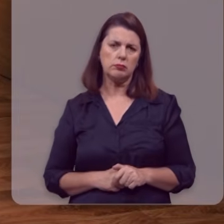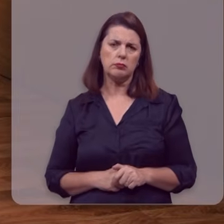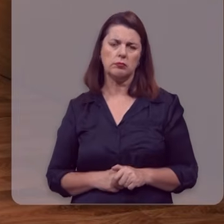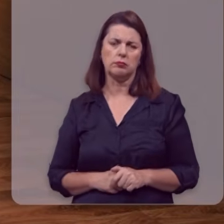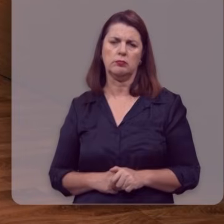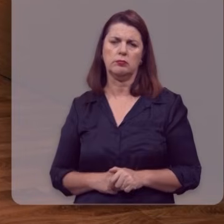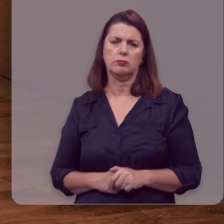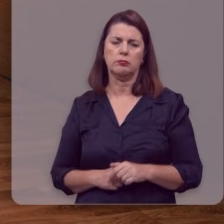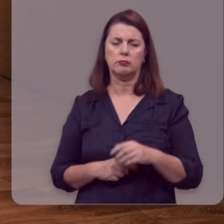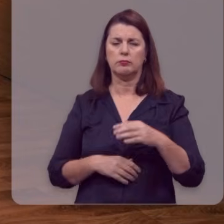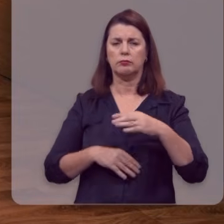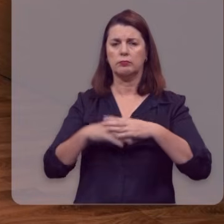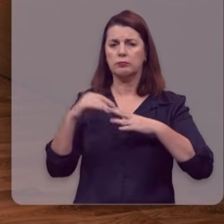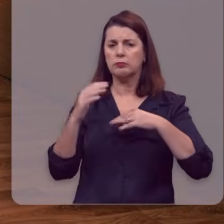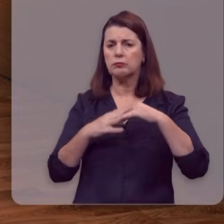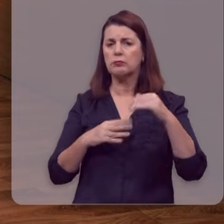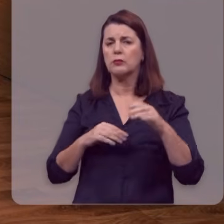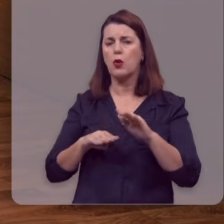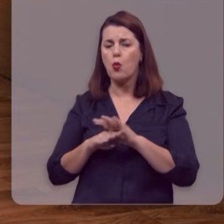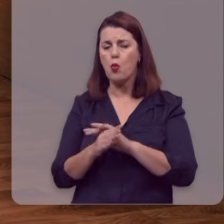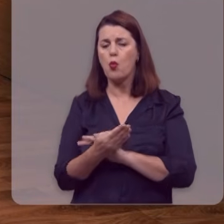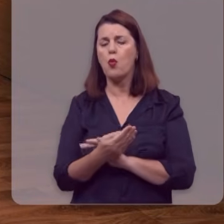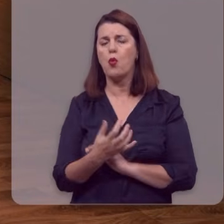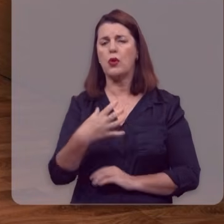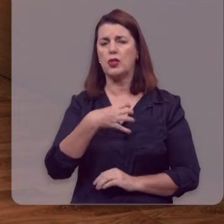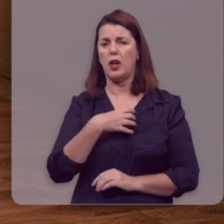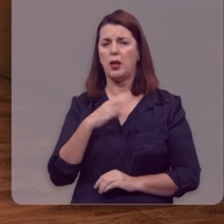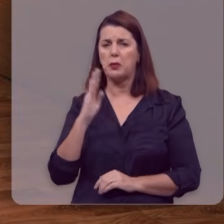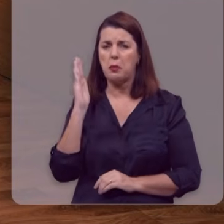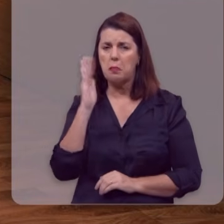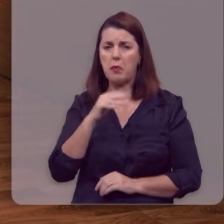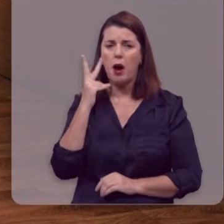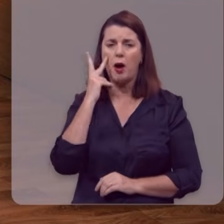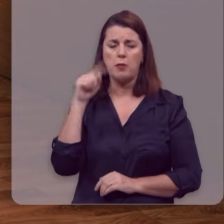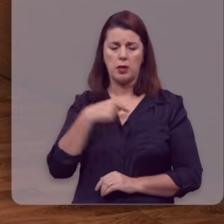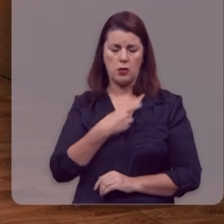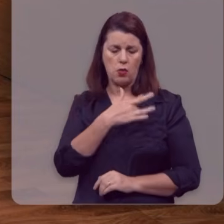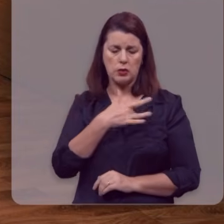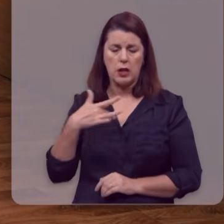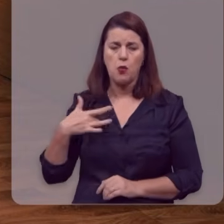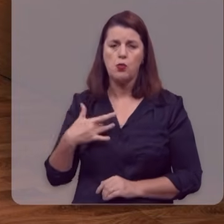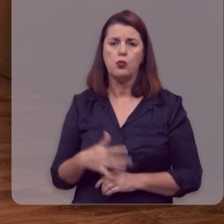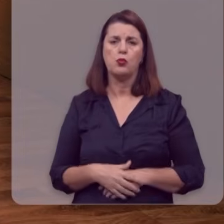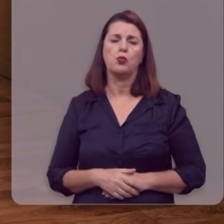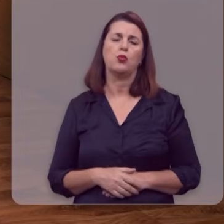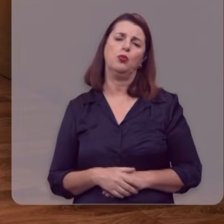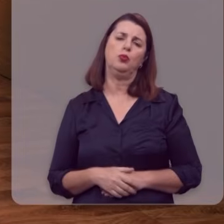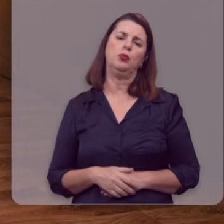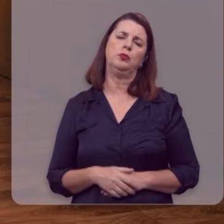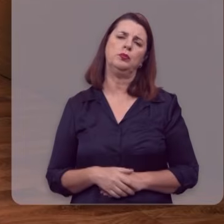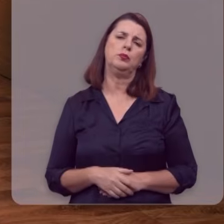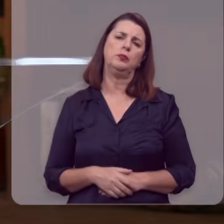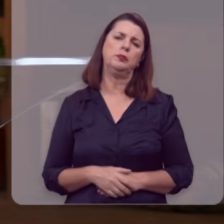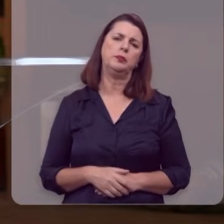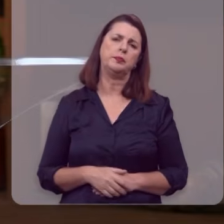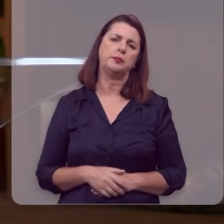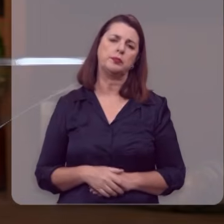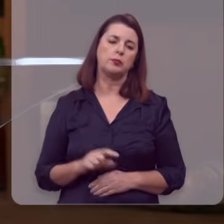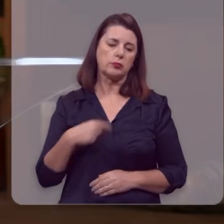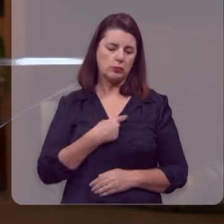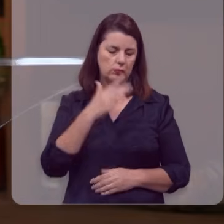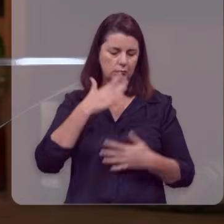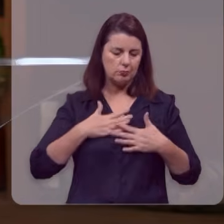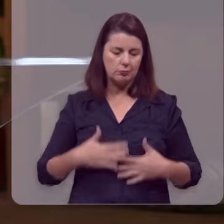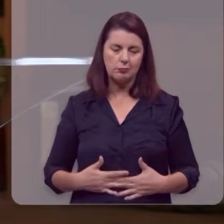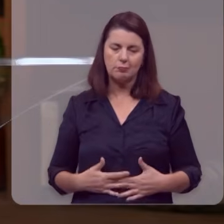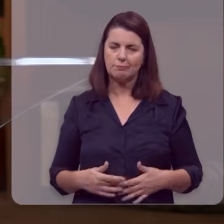com práticas e hábitos nocivos, autodestrutivos. O nosso corpo não